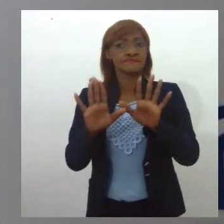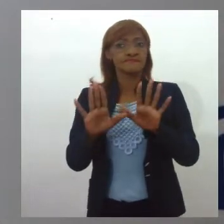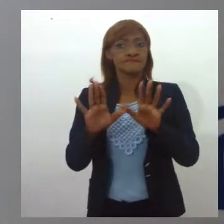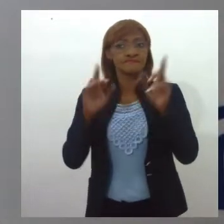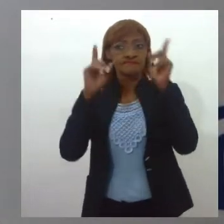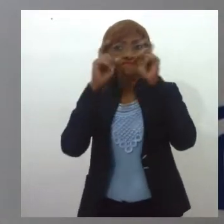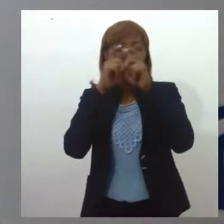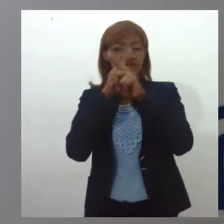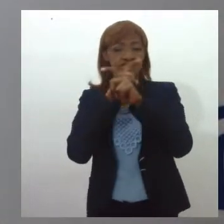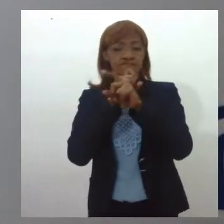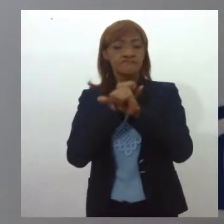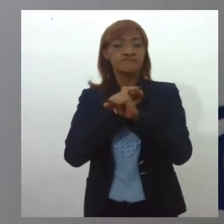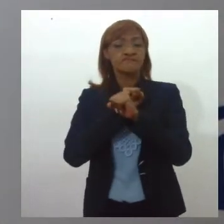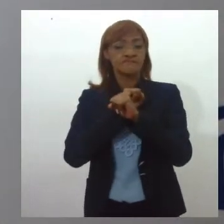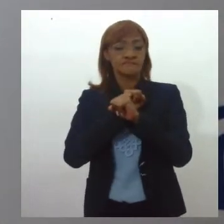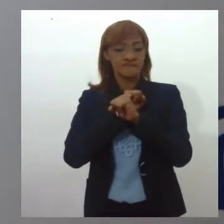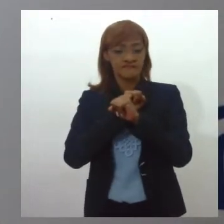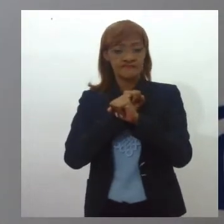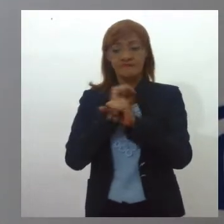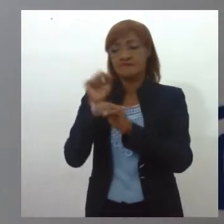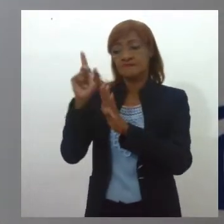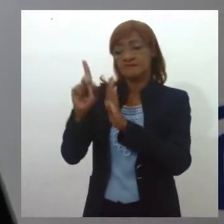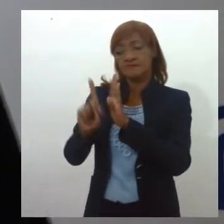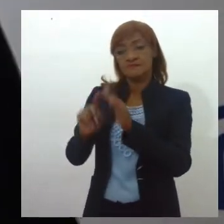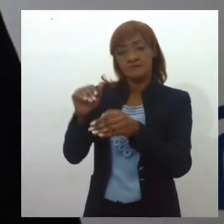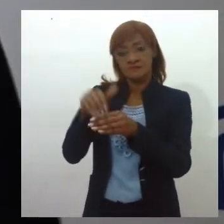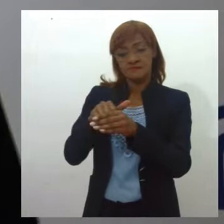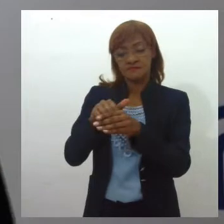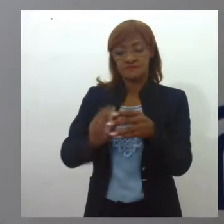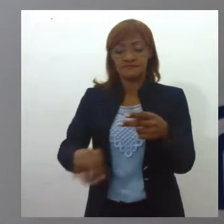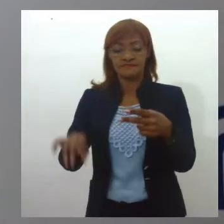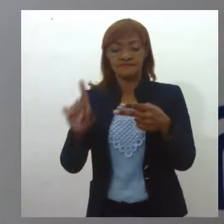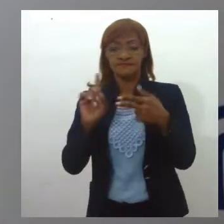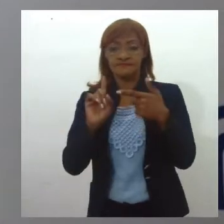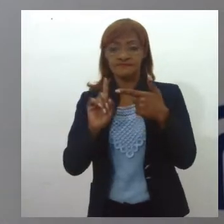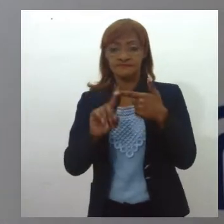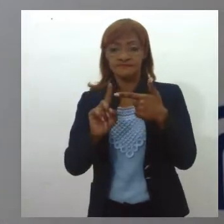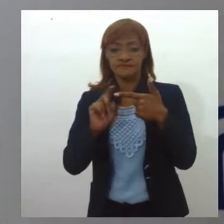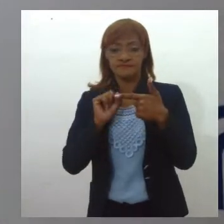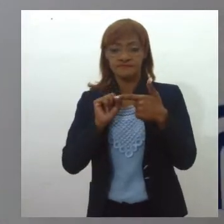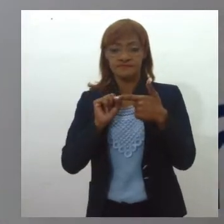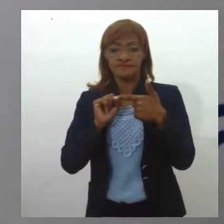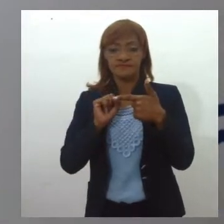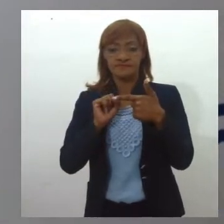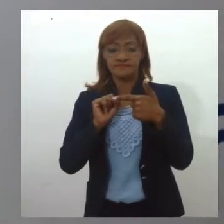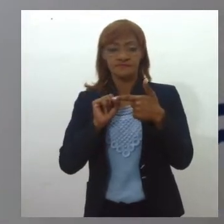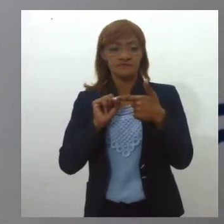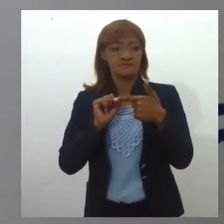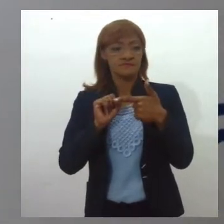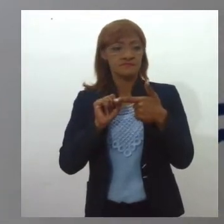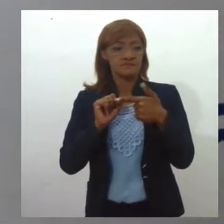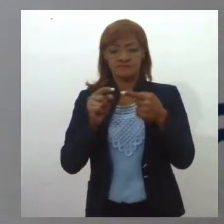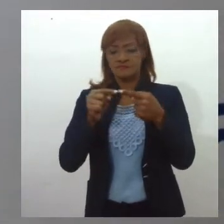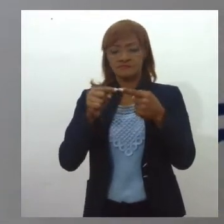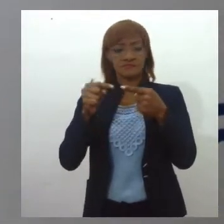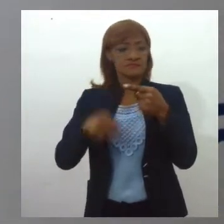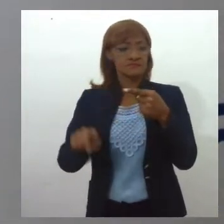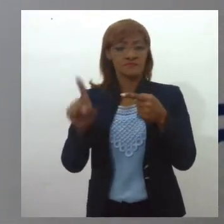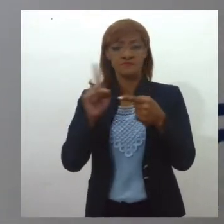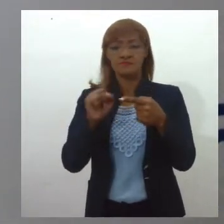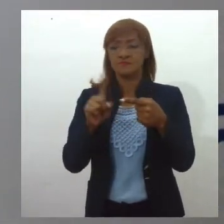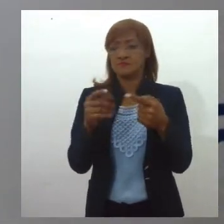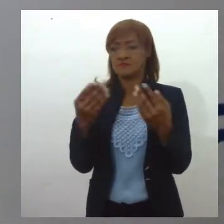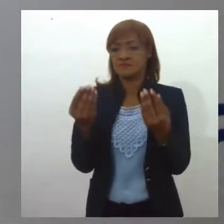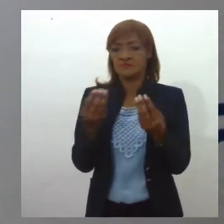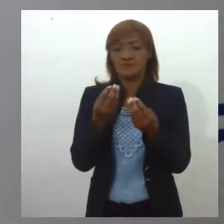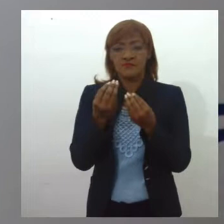na construção do direito eleitoral. Segundo, é um momento inapropriado, tendo em vista as condições